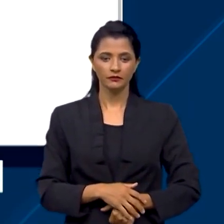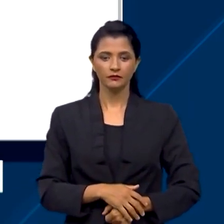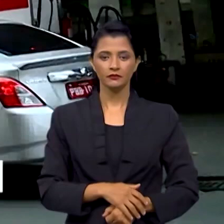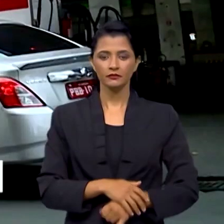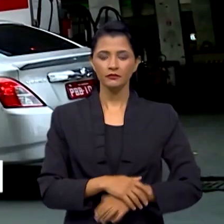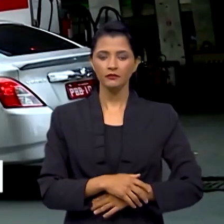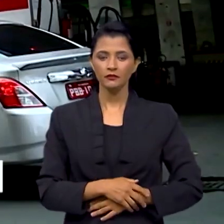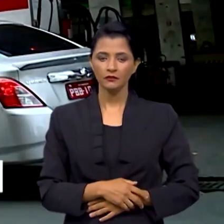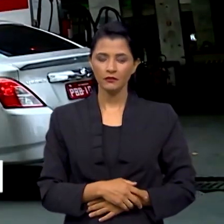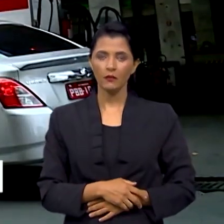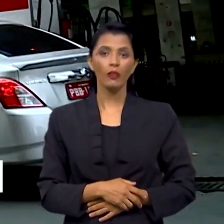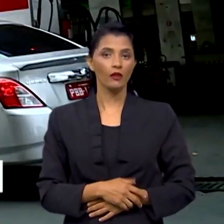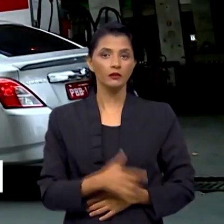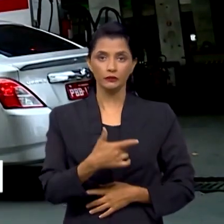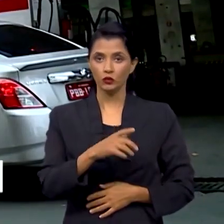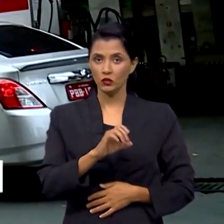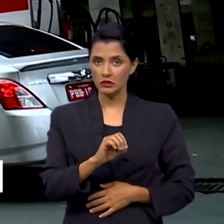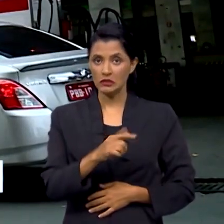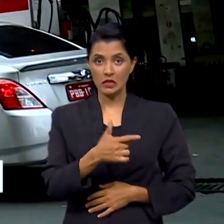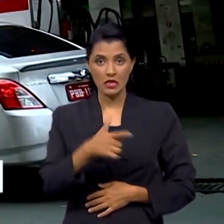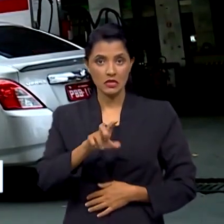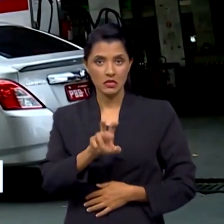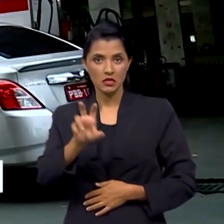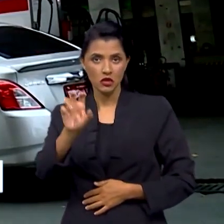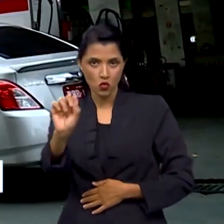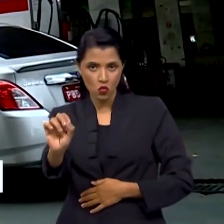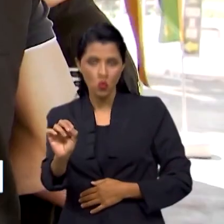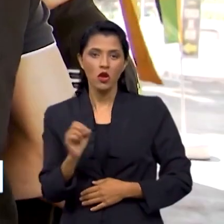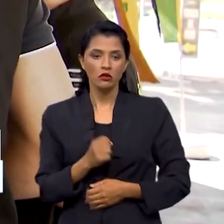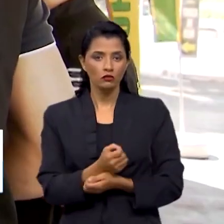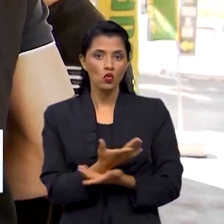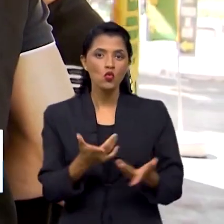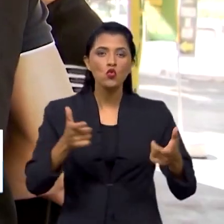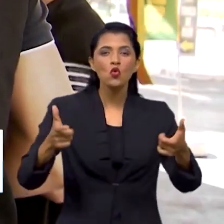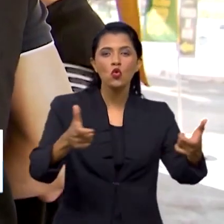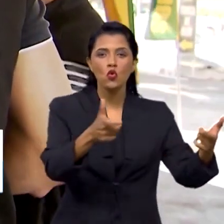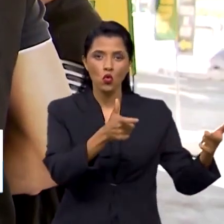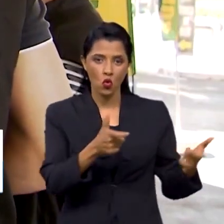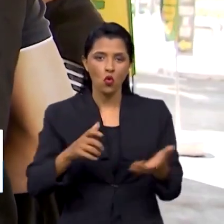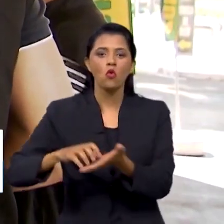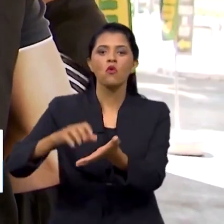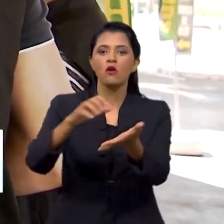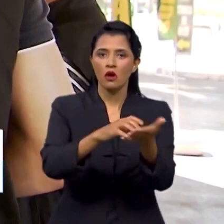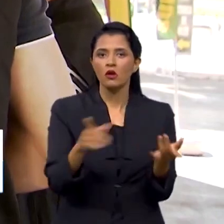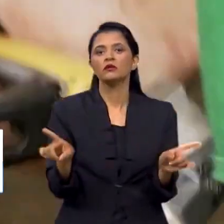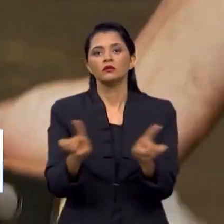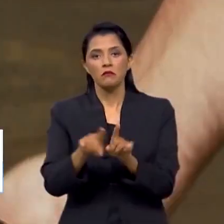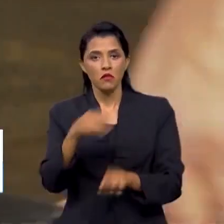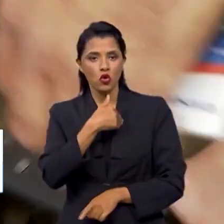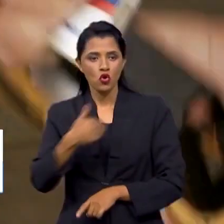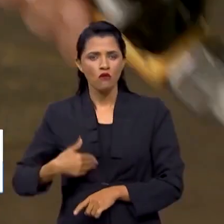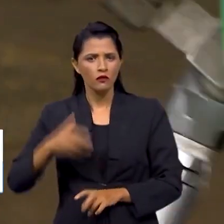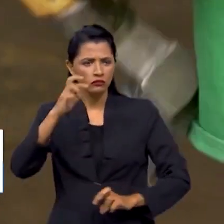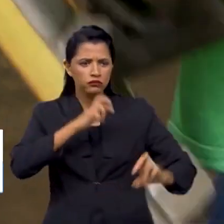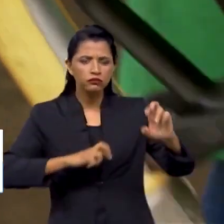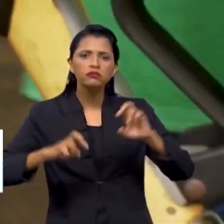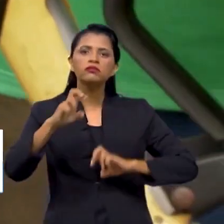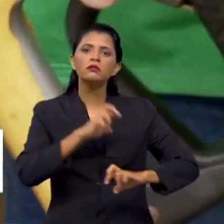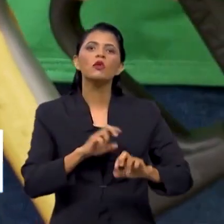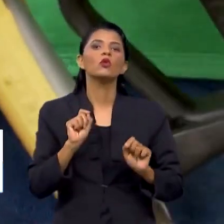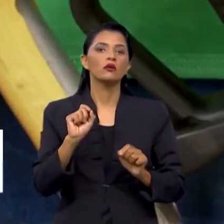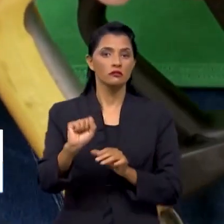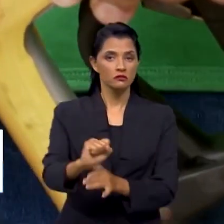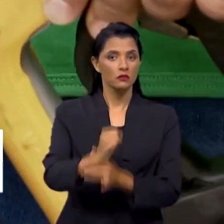denuncia.combustível.mj.gov.br. As 250 distribuidoras no país também estão na mira do governo para garantir que o